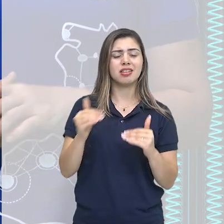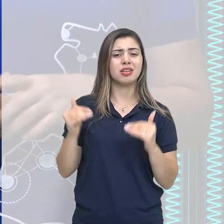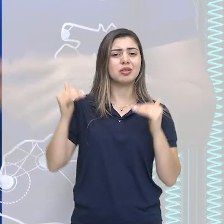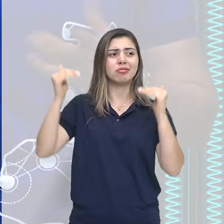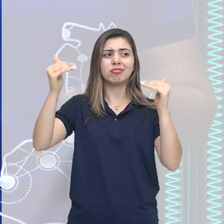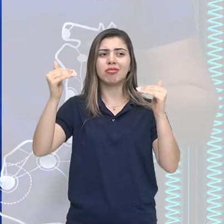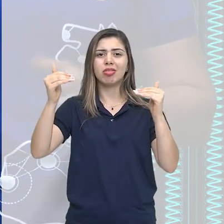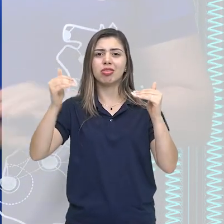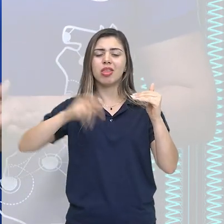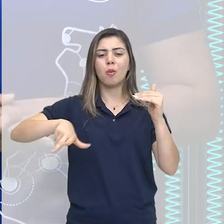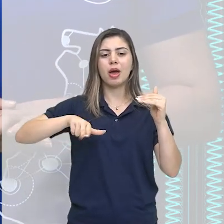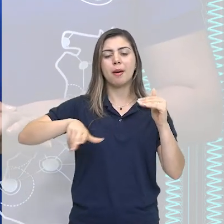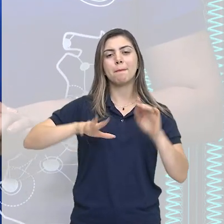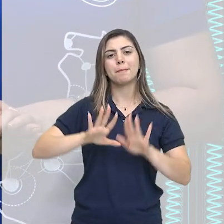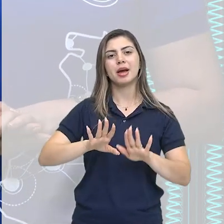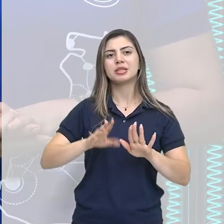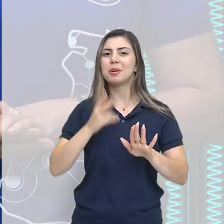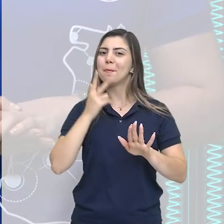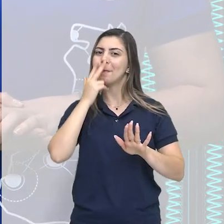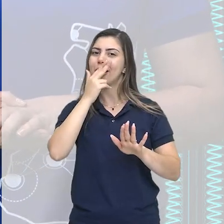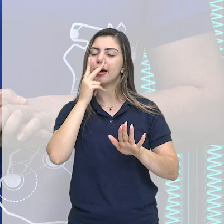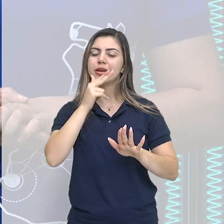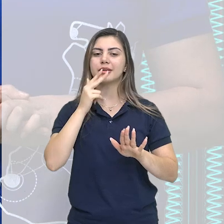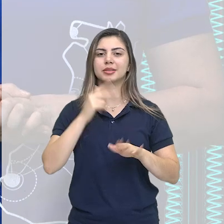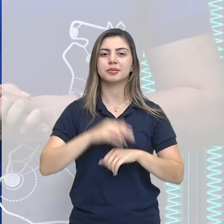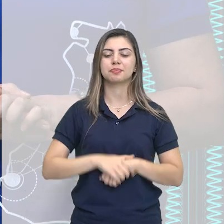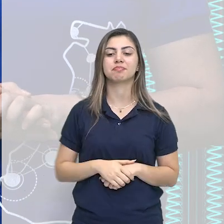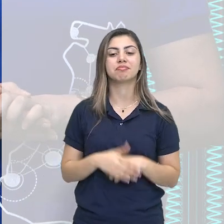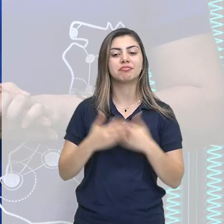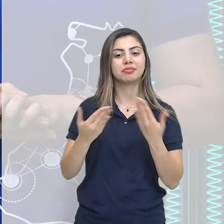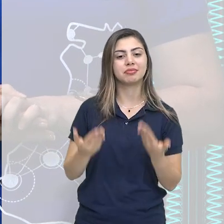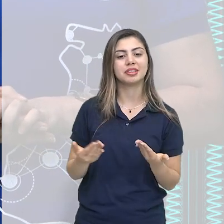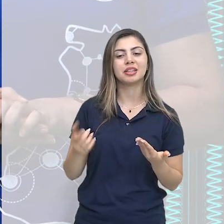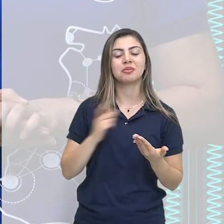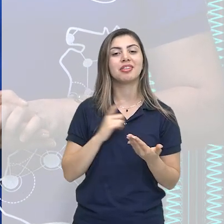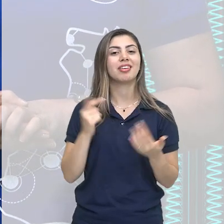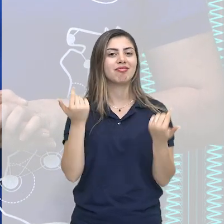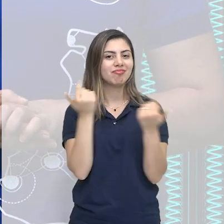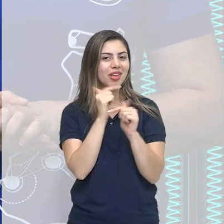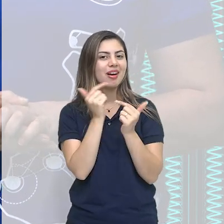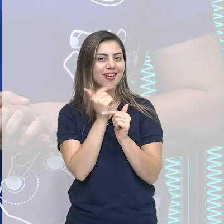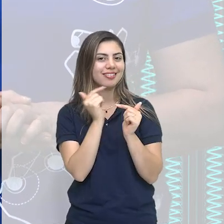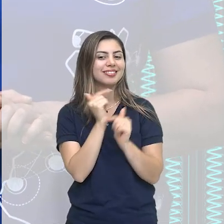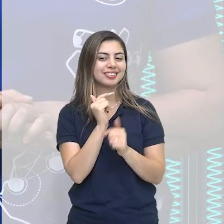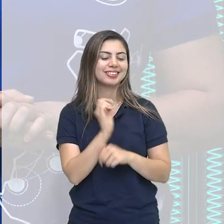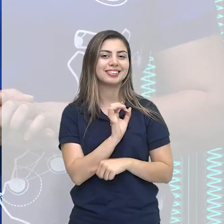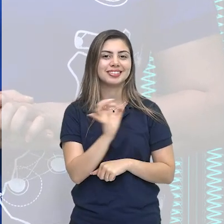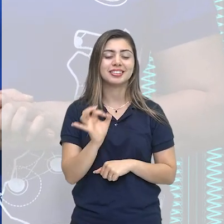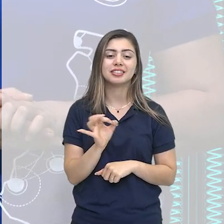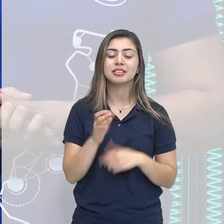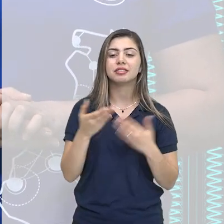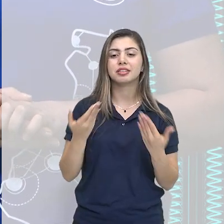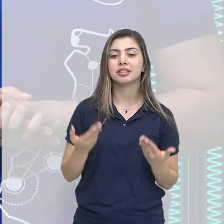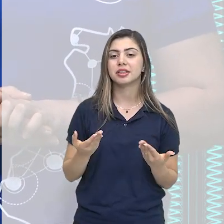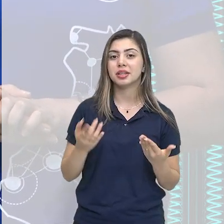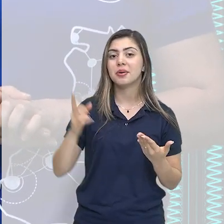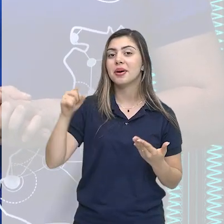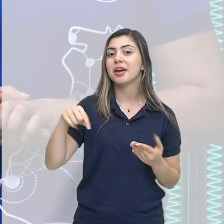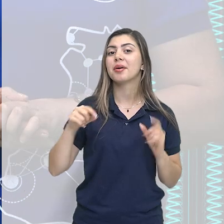ele apresenta-se como se fosse, né? E daí gera um certo humor. E isso nós temos